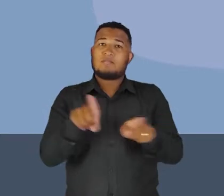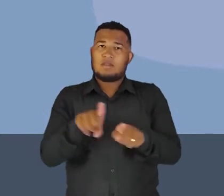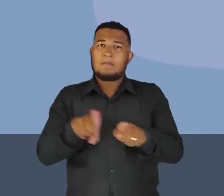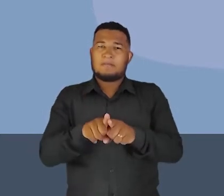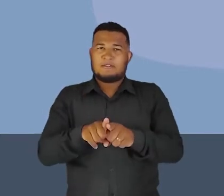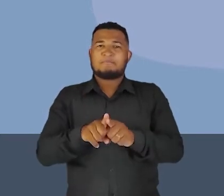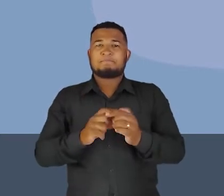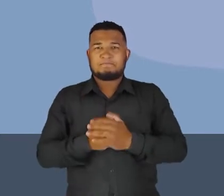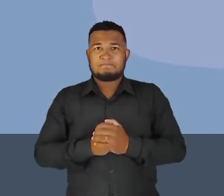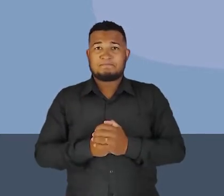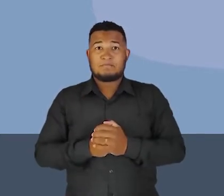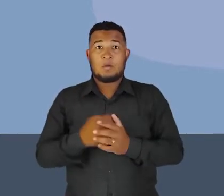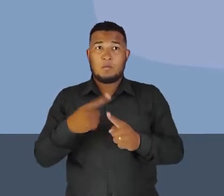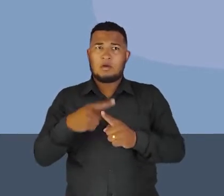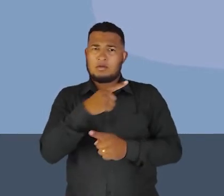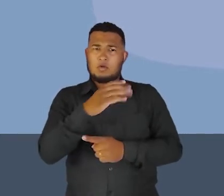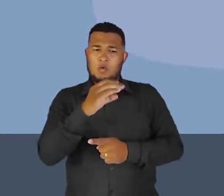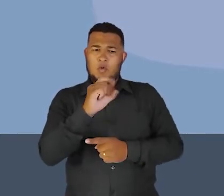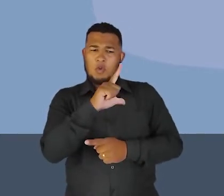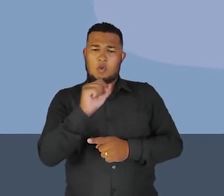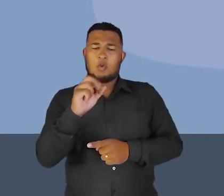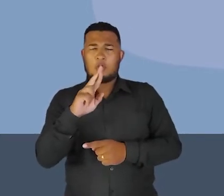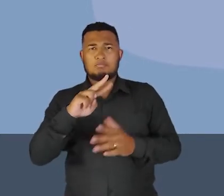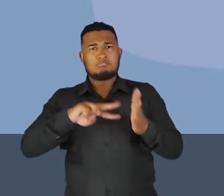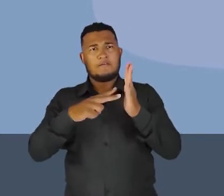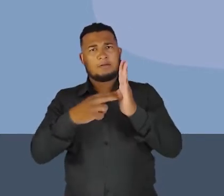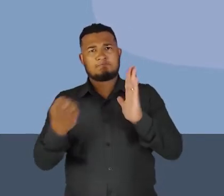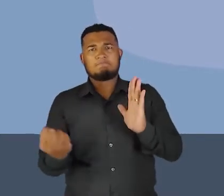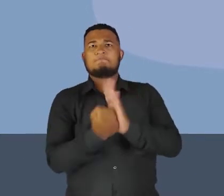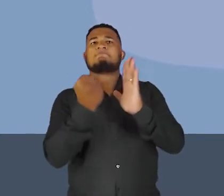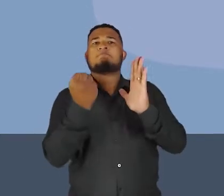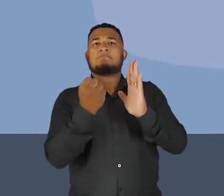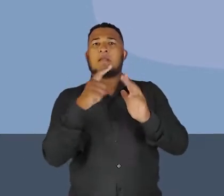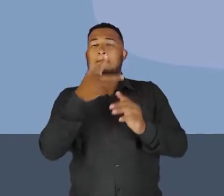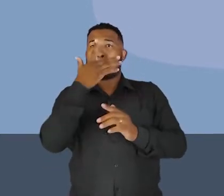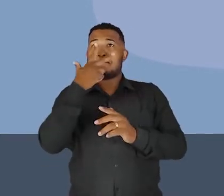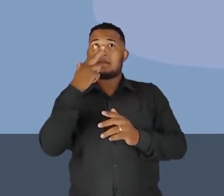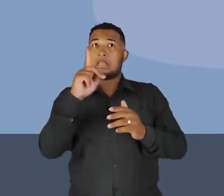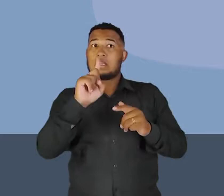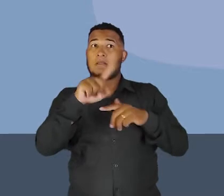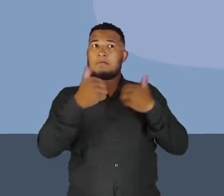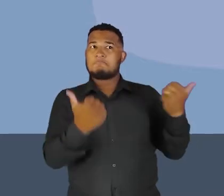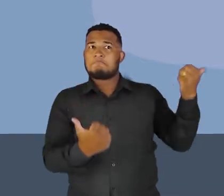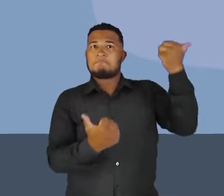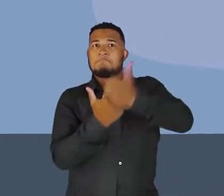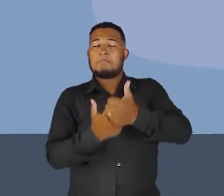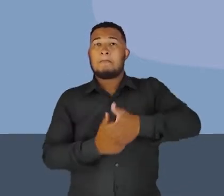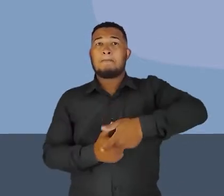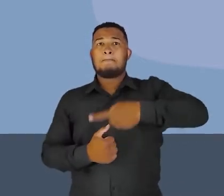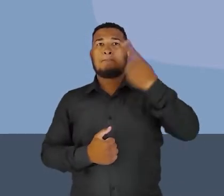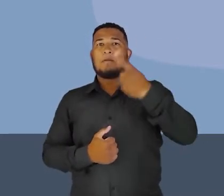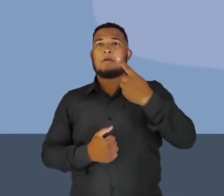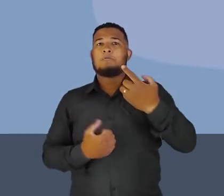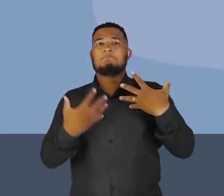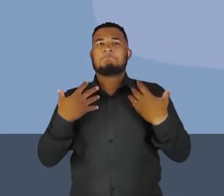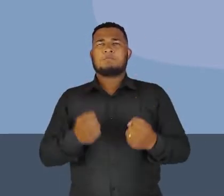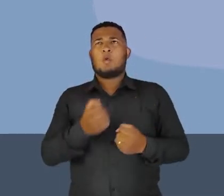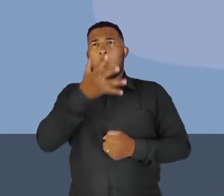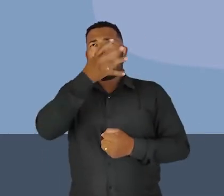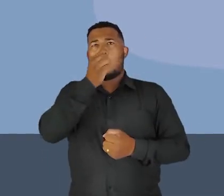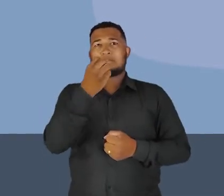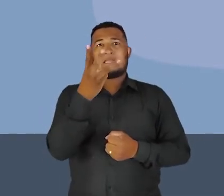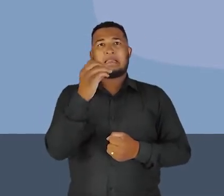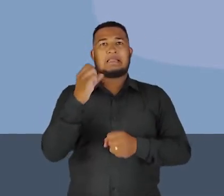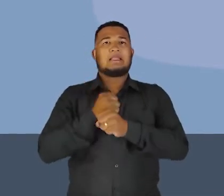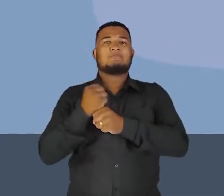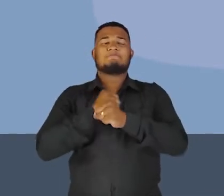de Mello foi um dos presidentes que mais marcaram a história do Brasil, foi o primeiro civil a assumir a presidência, né, pelo voto direto em quase 30 anos e